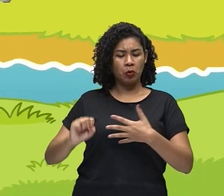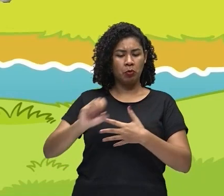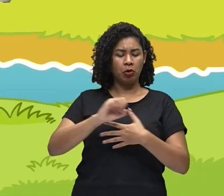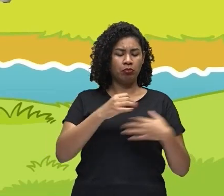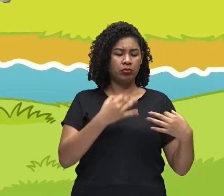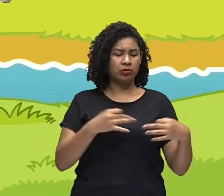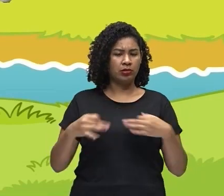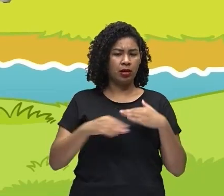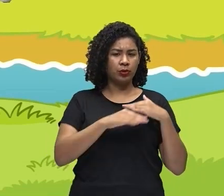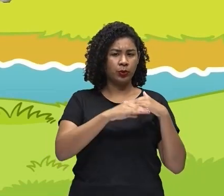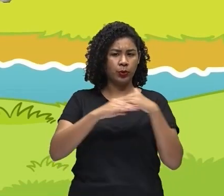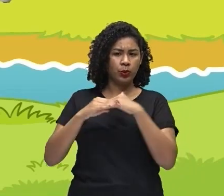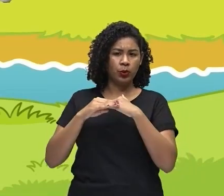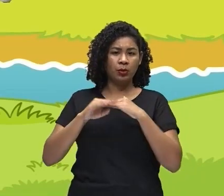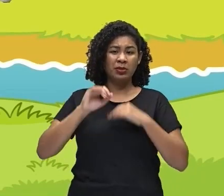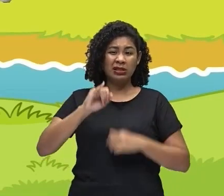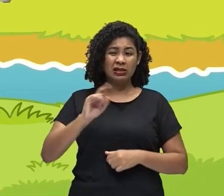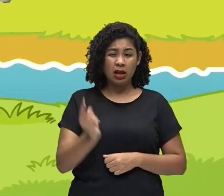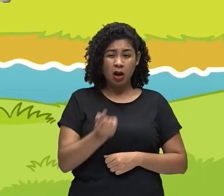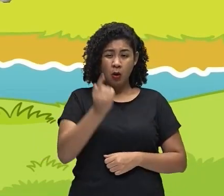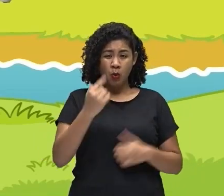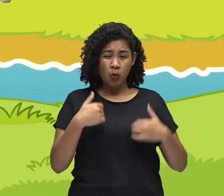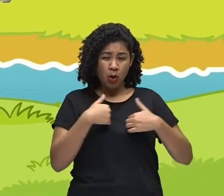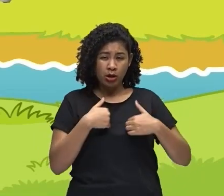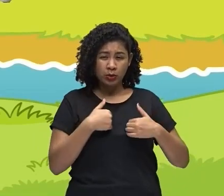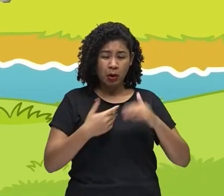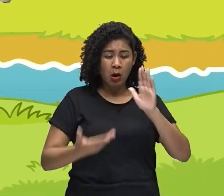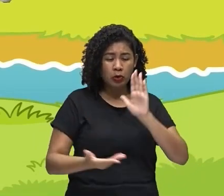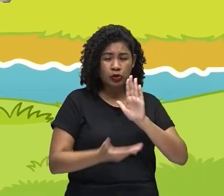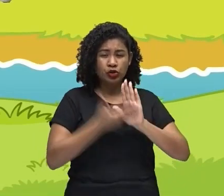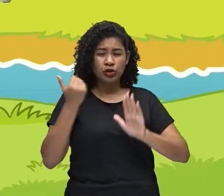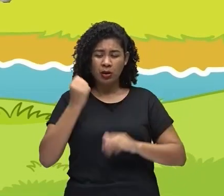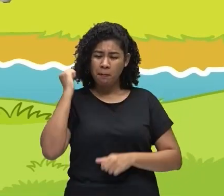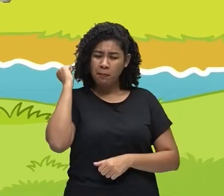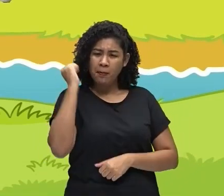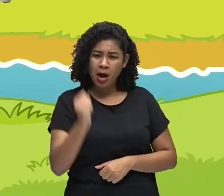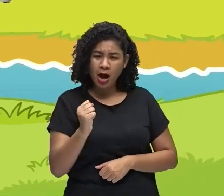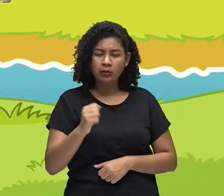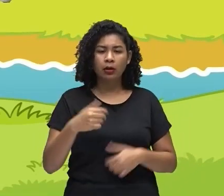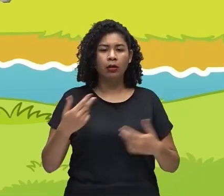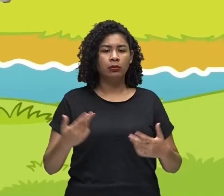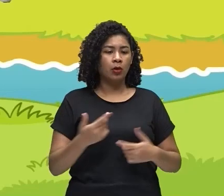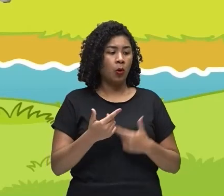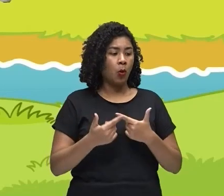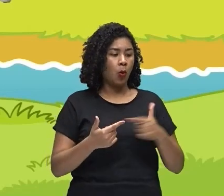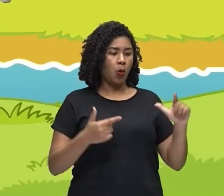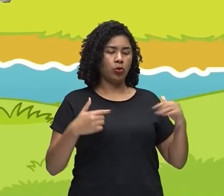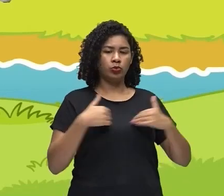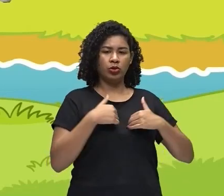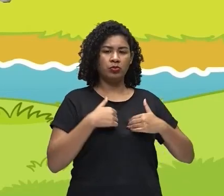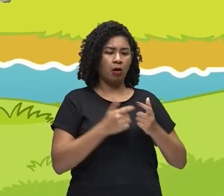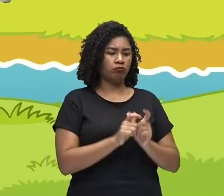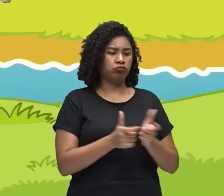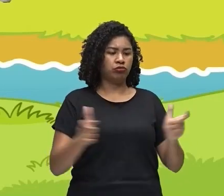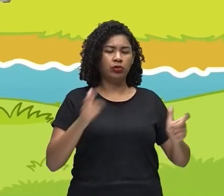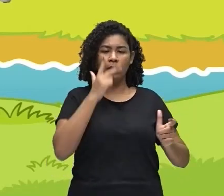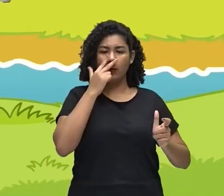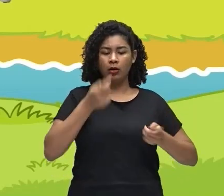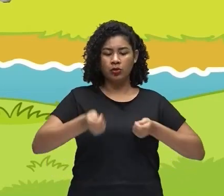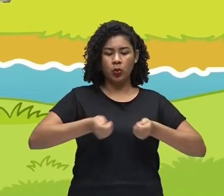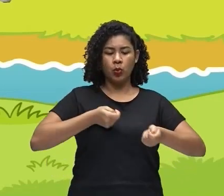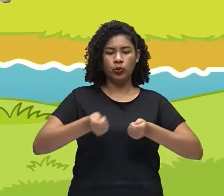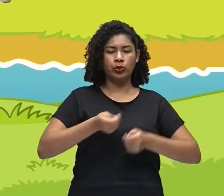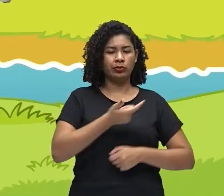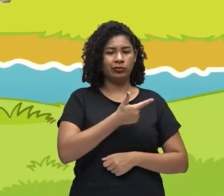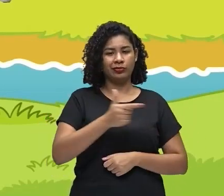se você retira um desses animais que está se alimentando de outro animal, você vai ter uma superpopulação de uma determinada espécie. Aqui, no caso,